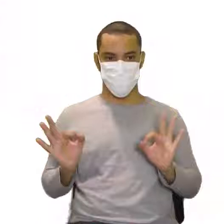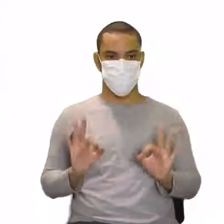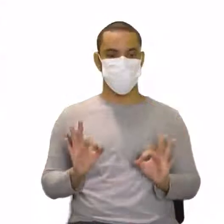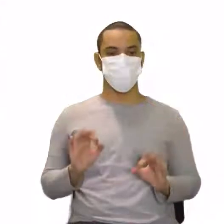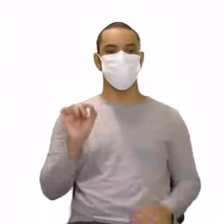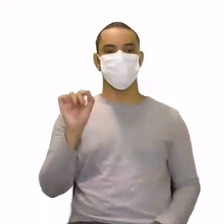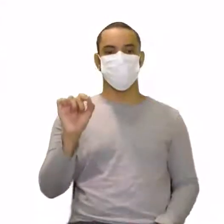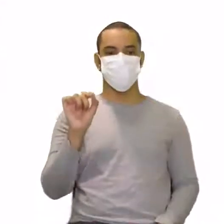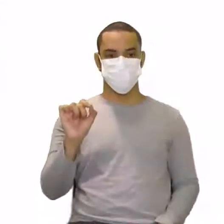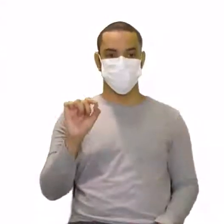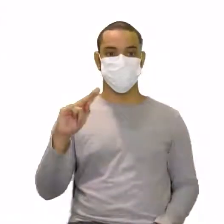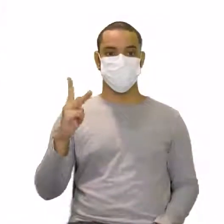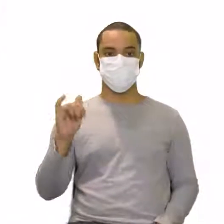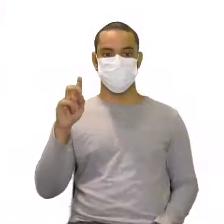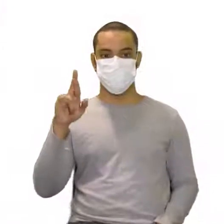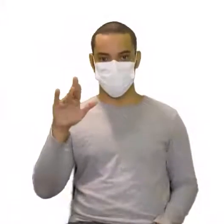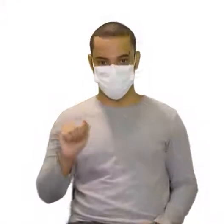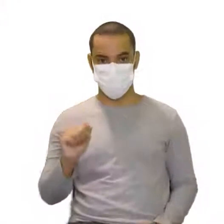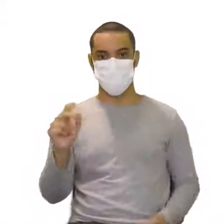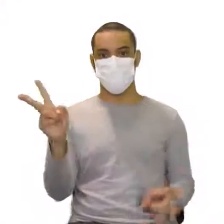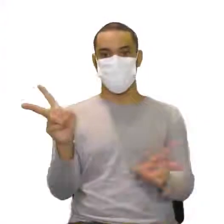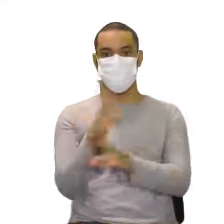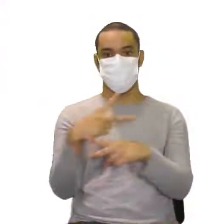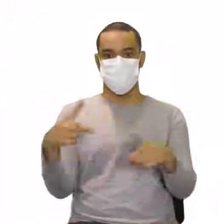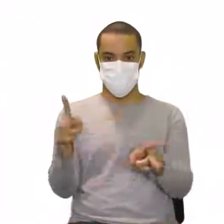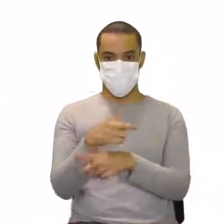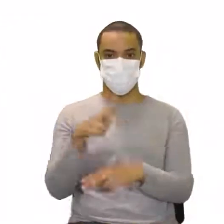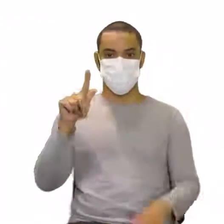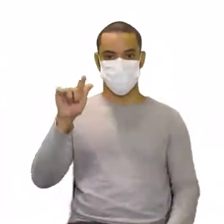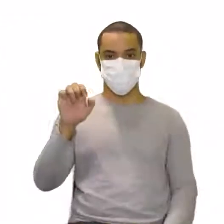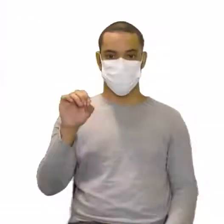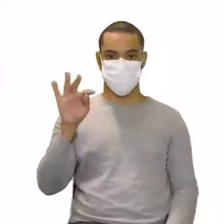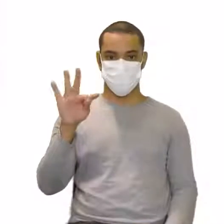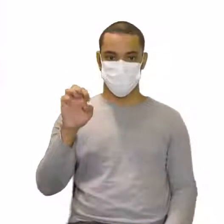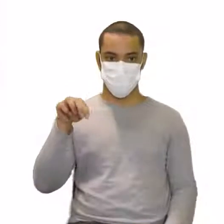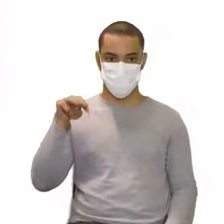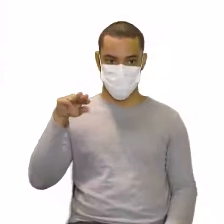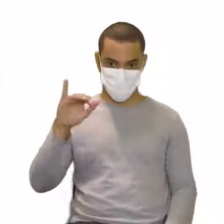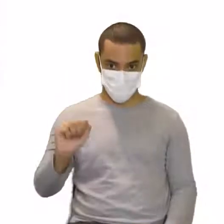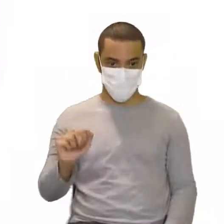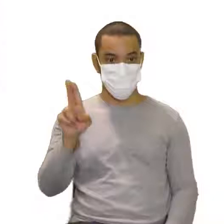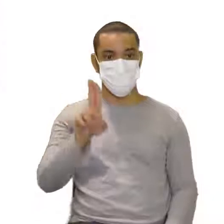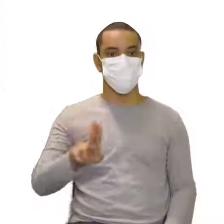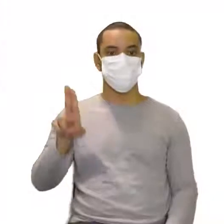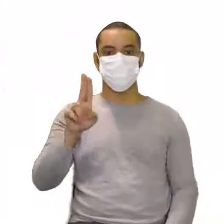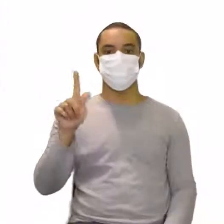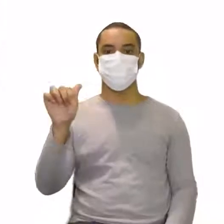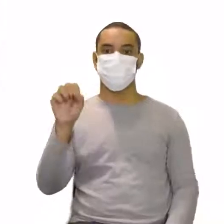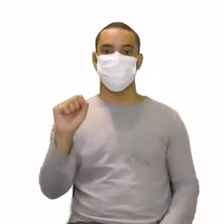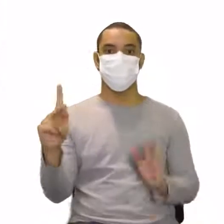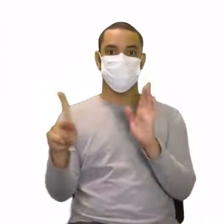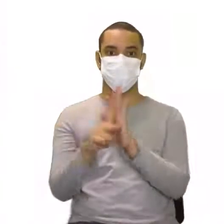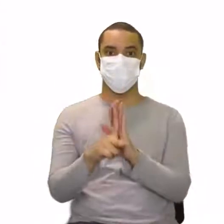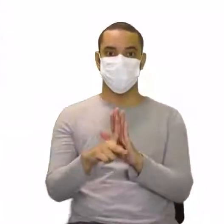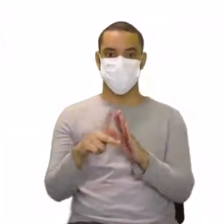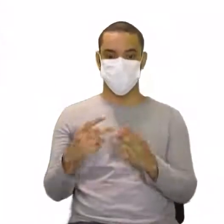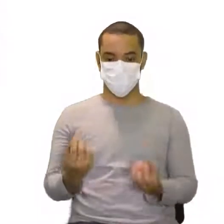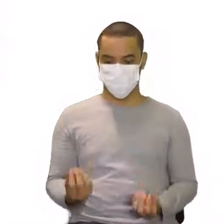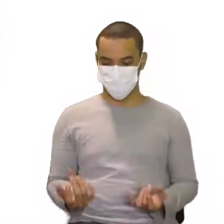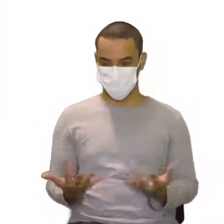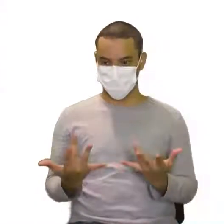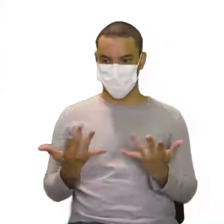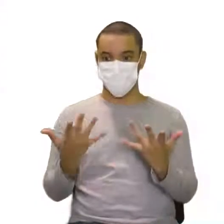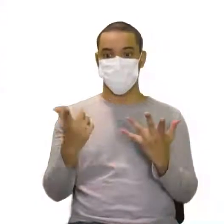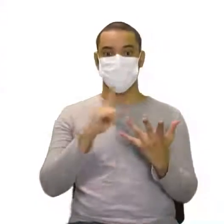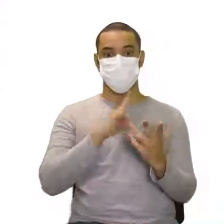hídrica, a eólica e a geotérmica, né? Utilizando aí gases que saem da terra, né? Vêm com uma